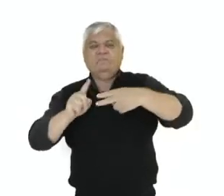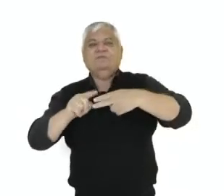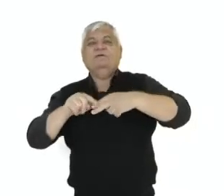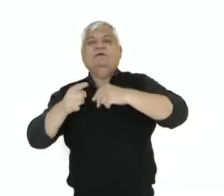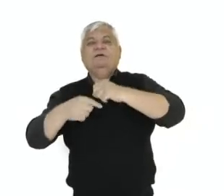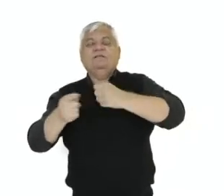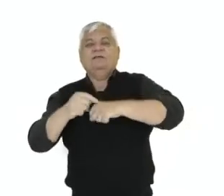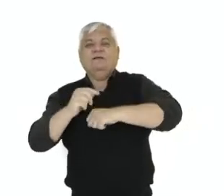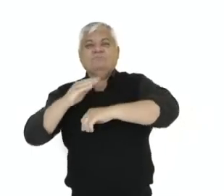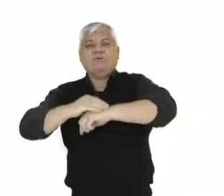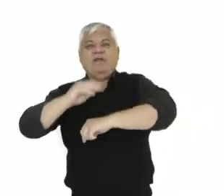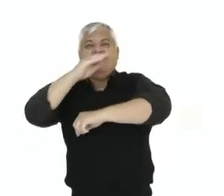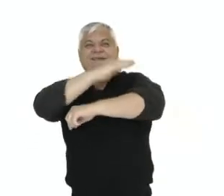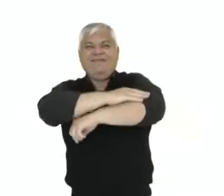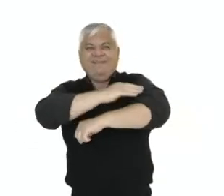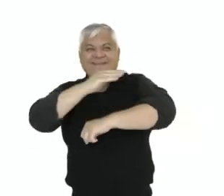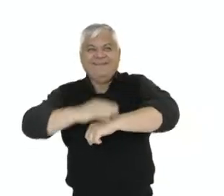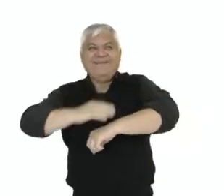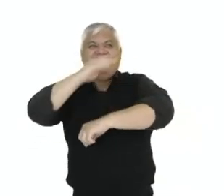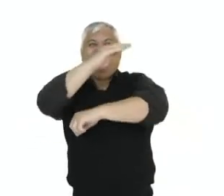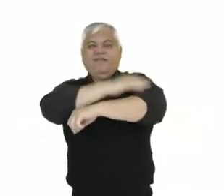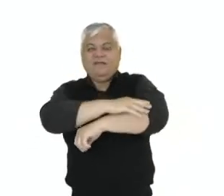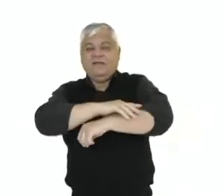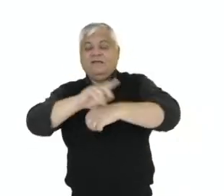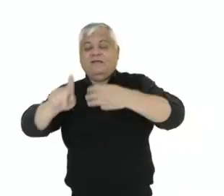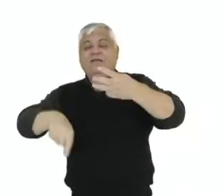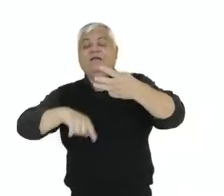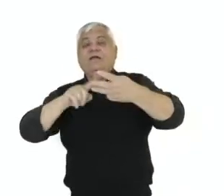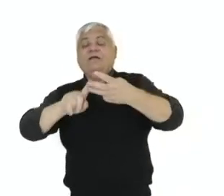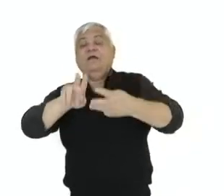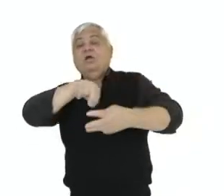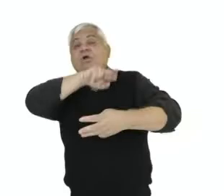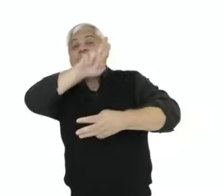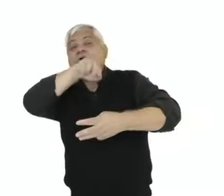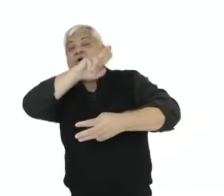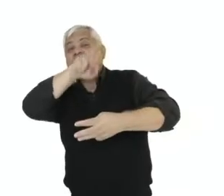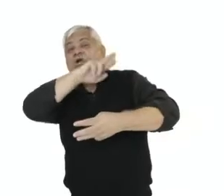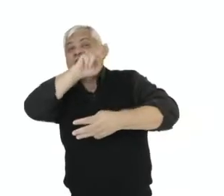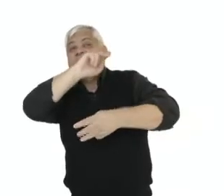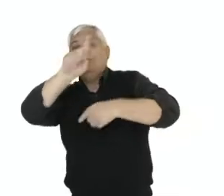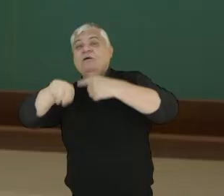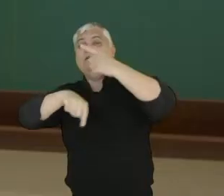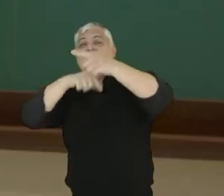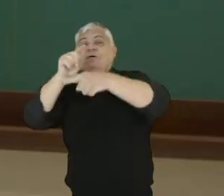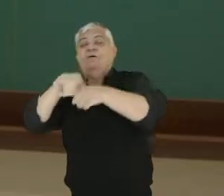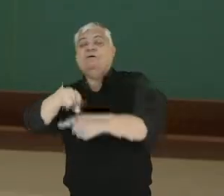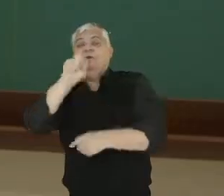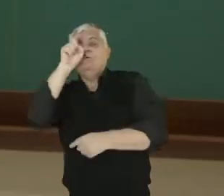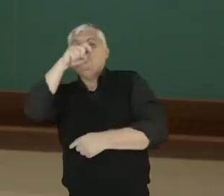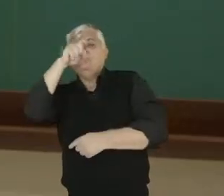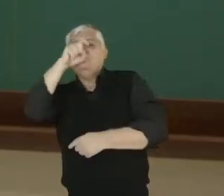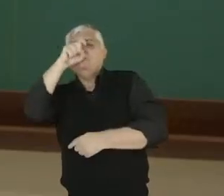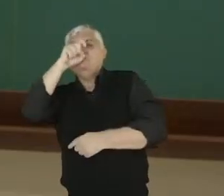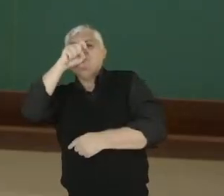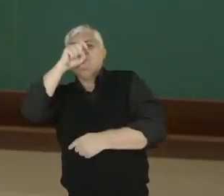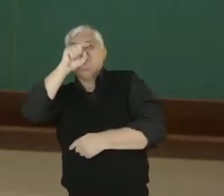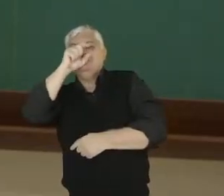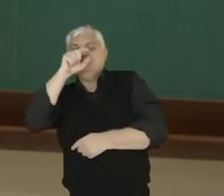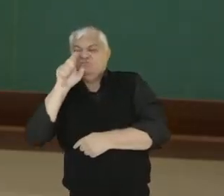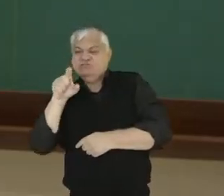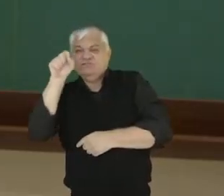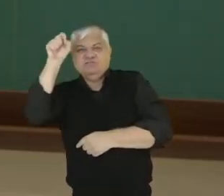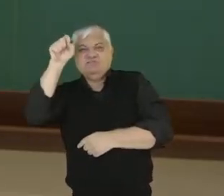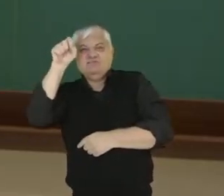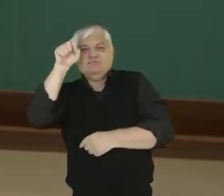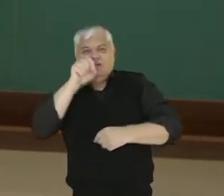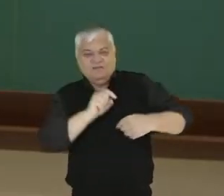exemplo, a rã, o terceiro que seria uma cobra, e quarto, por exemplo, que seria um pássaro, um gavião, por exemplo, certo? Então,